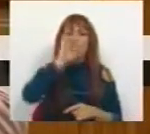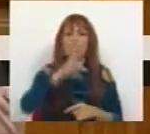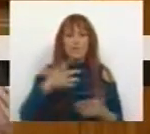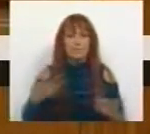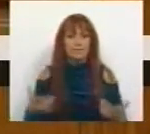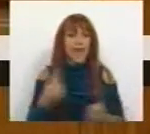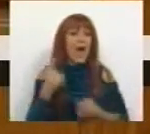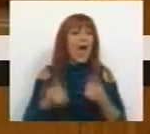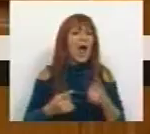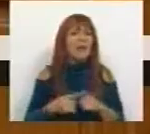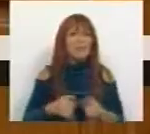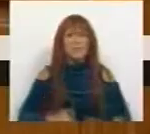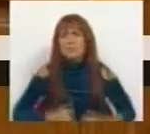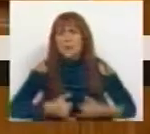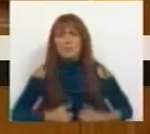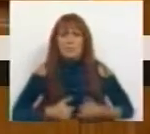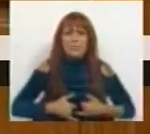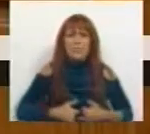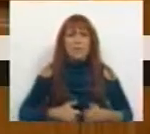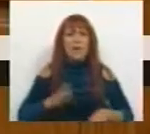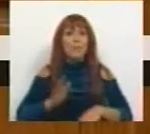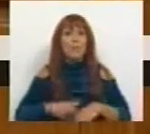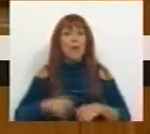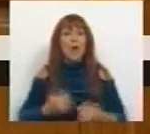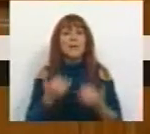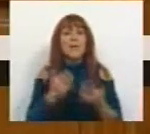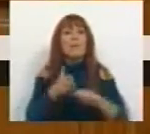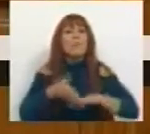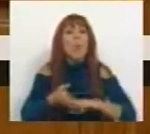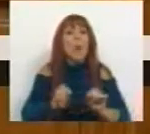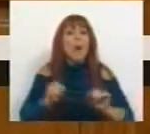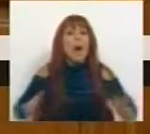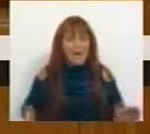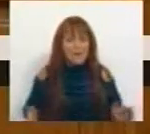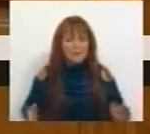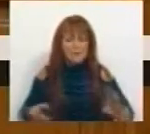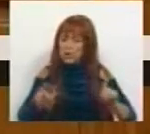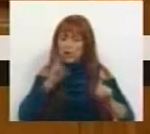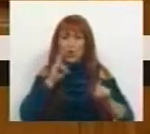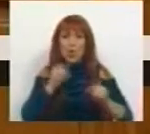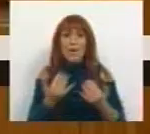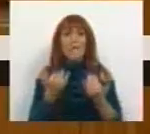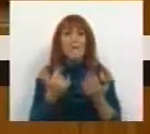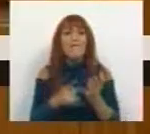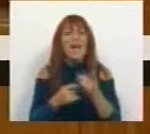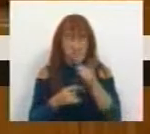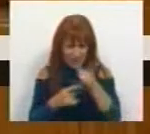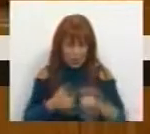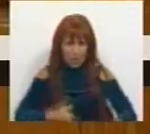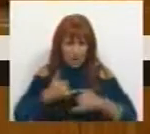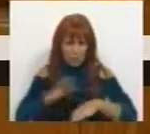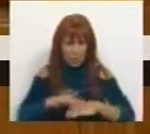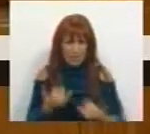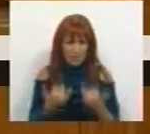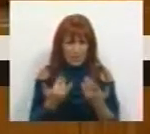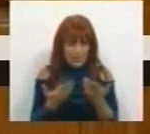é que, às vezes, o alarme decorre justamente da falta de intervenção, da falta de informação. Eu